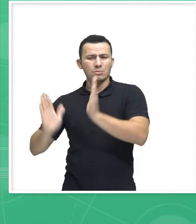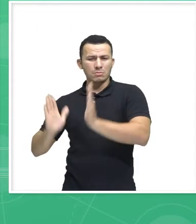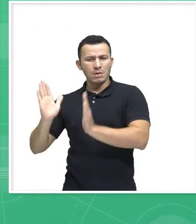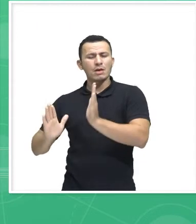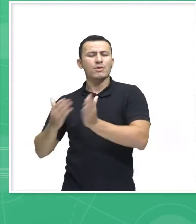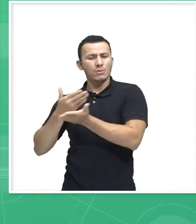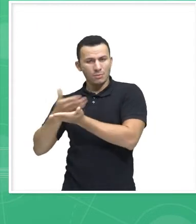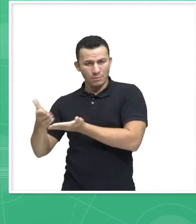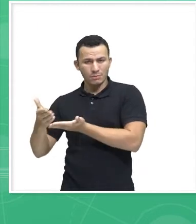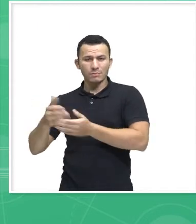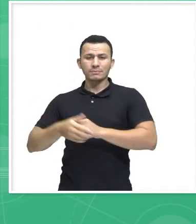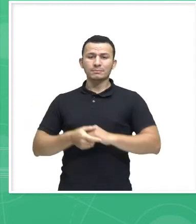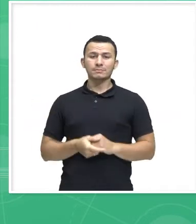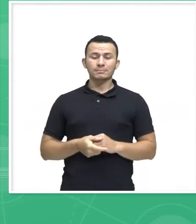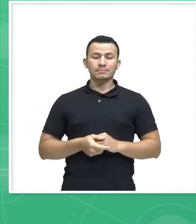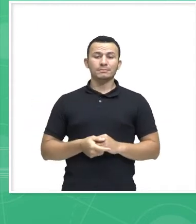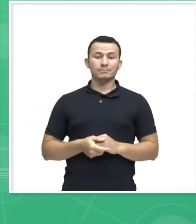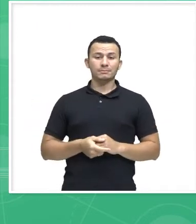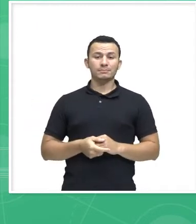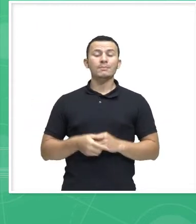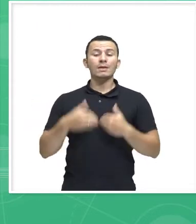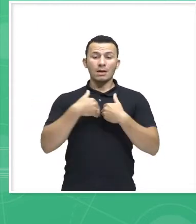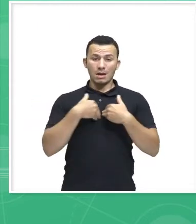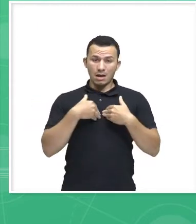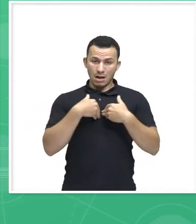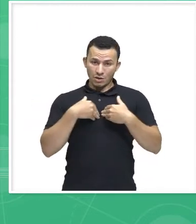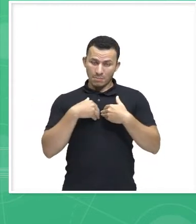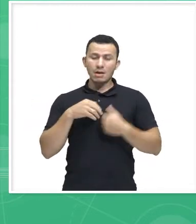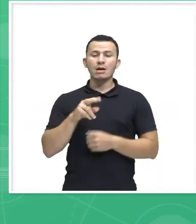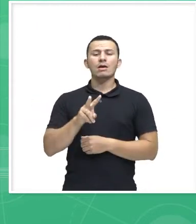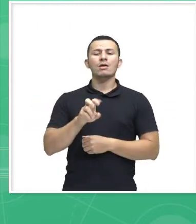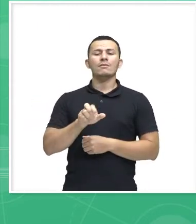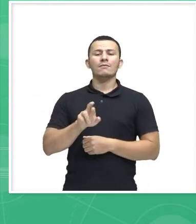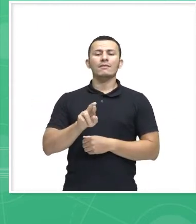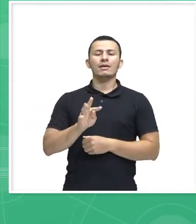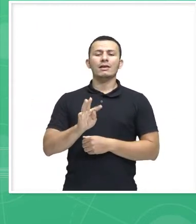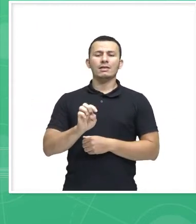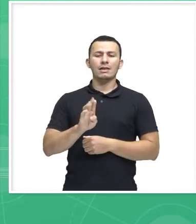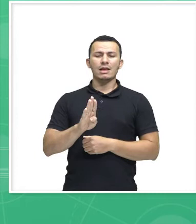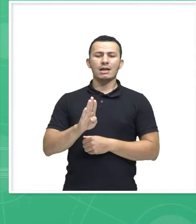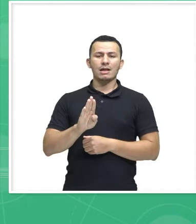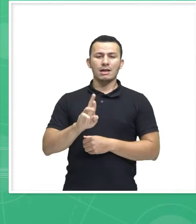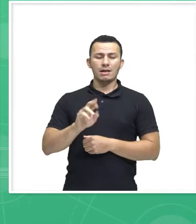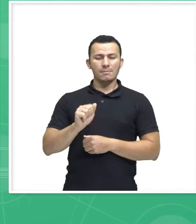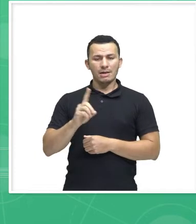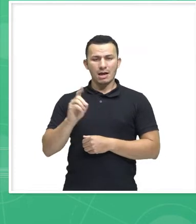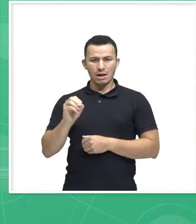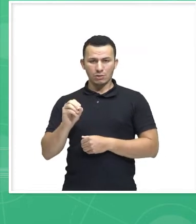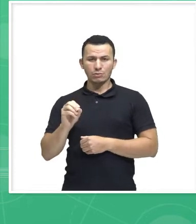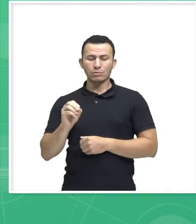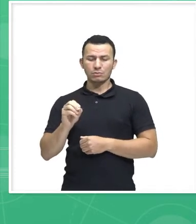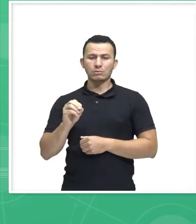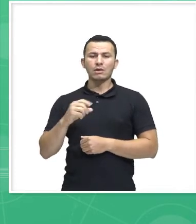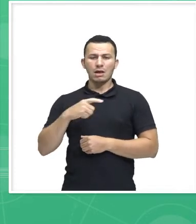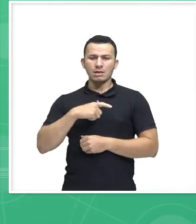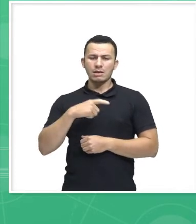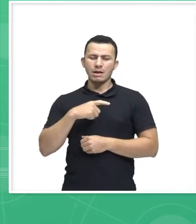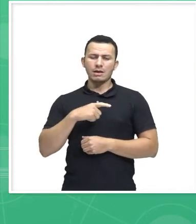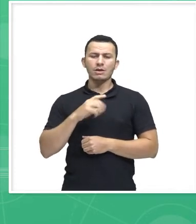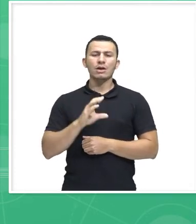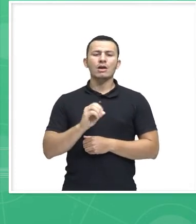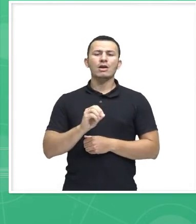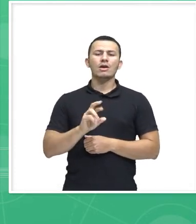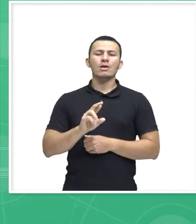embrionário ainda não agir todo vertebrado é um cordado Mas nem todo acordado é um vertebrado